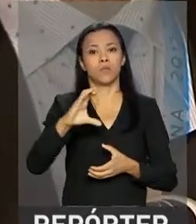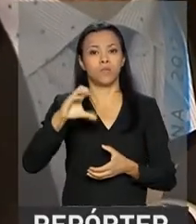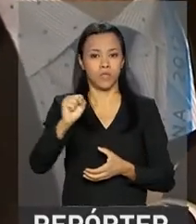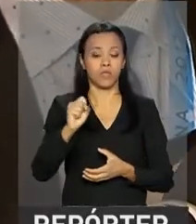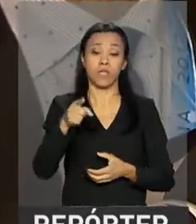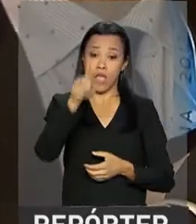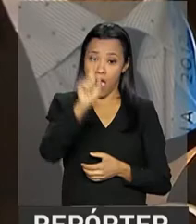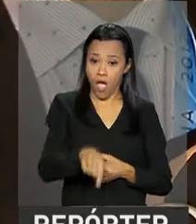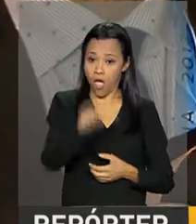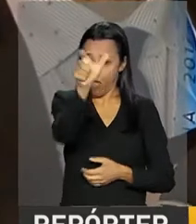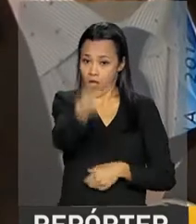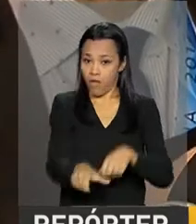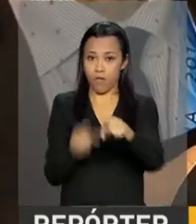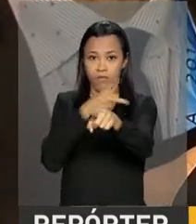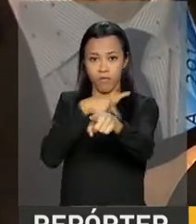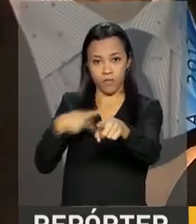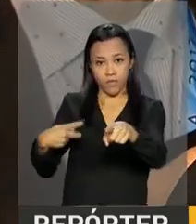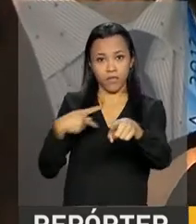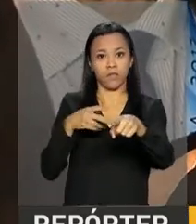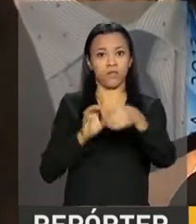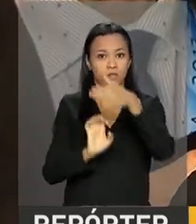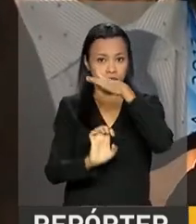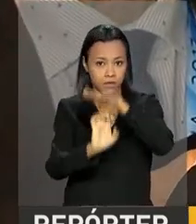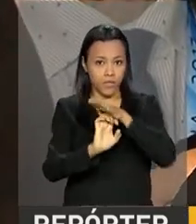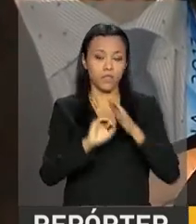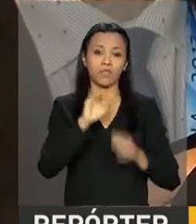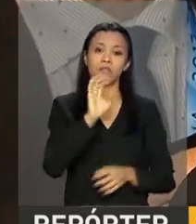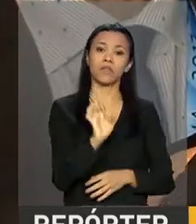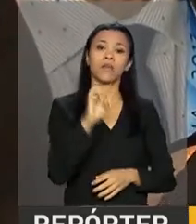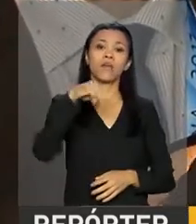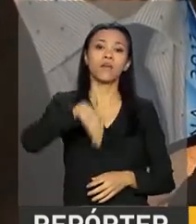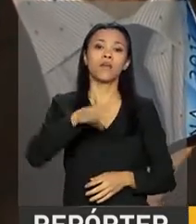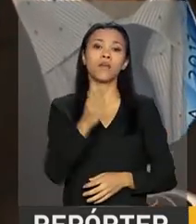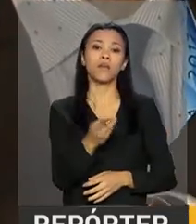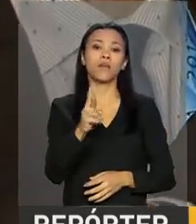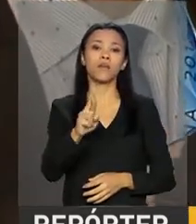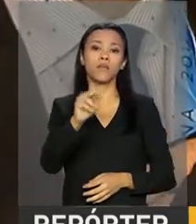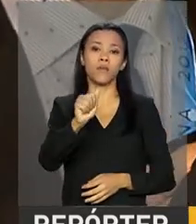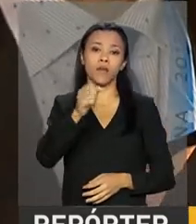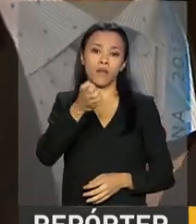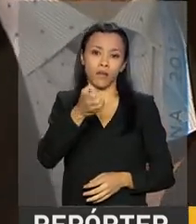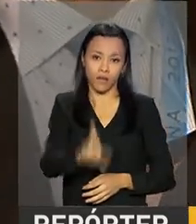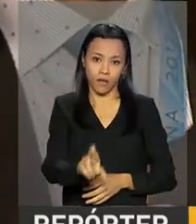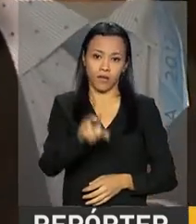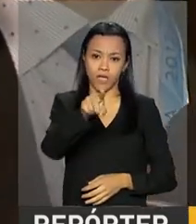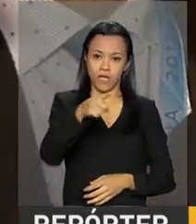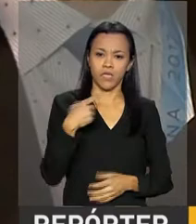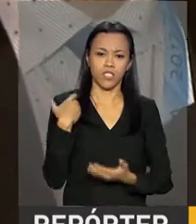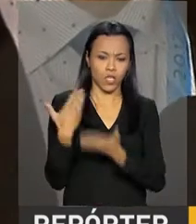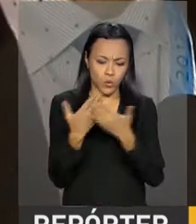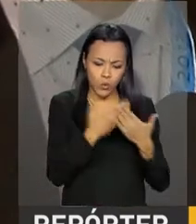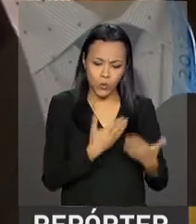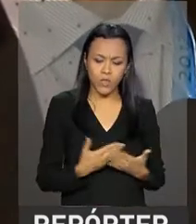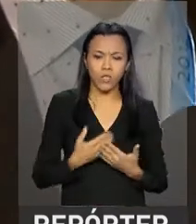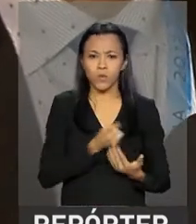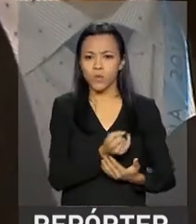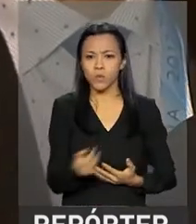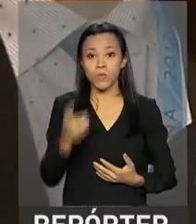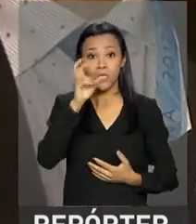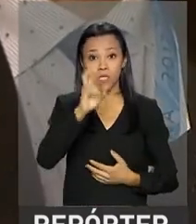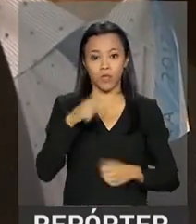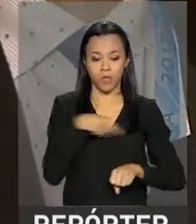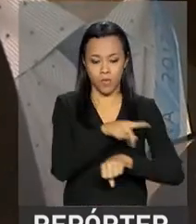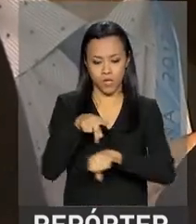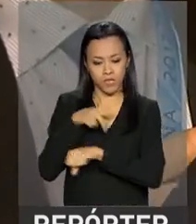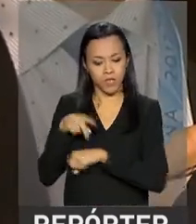estamos criando um grupo dentro dos BRICS para estudar aviação regional, enfim, nos 5 países, que é um tema extremamente